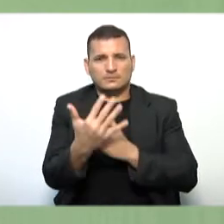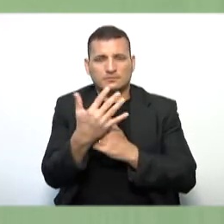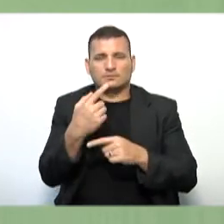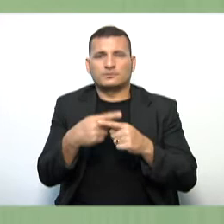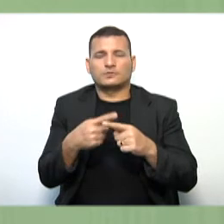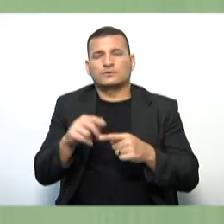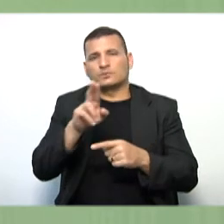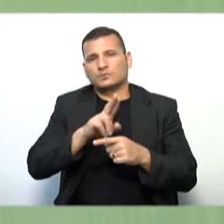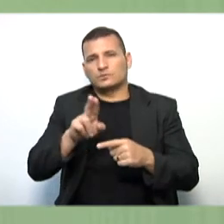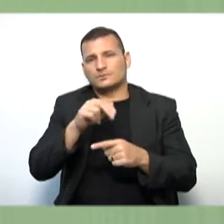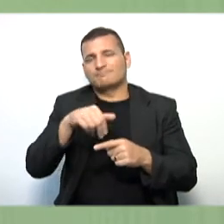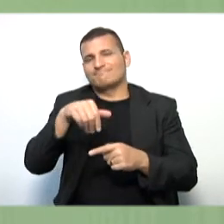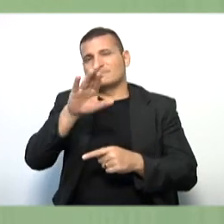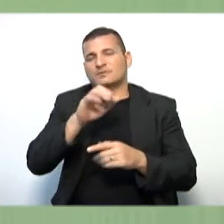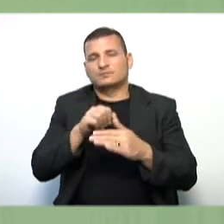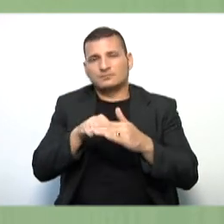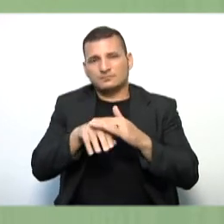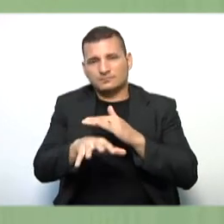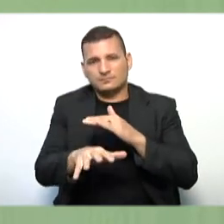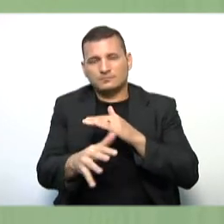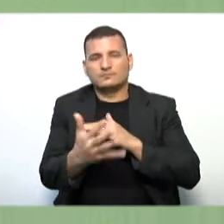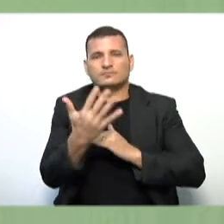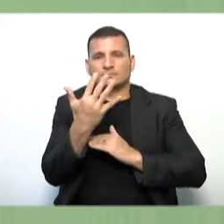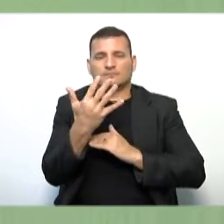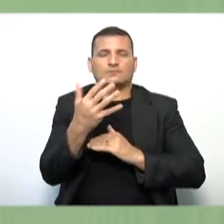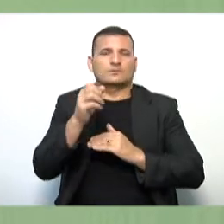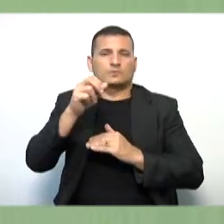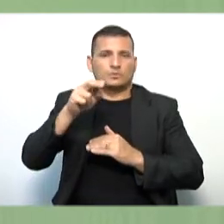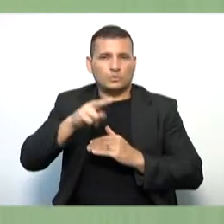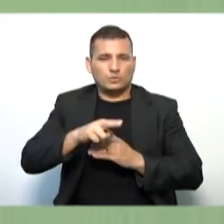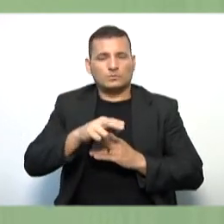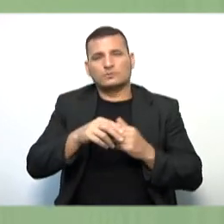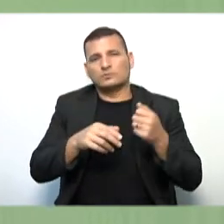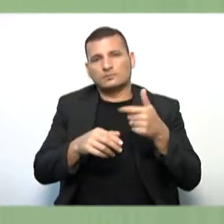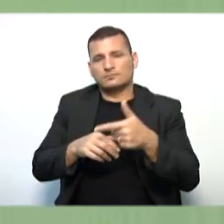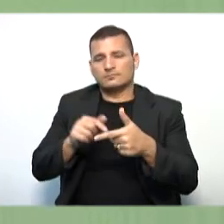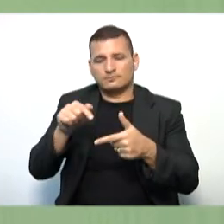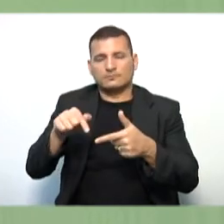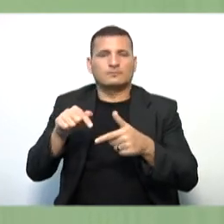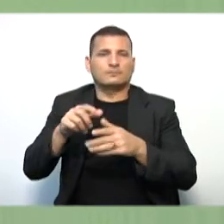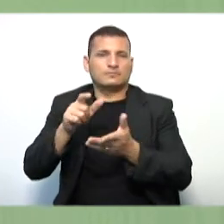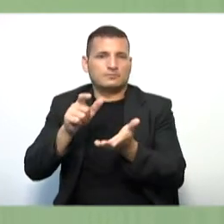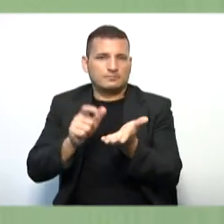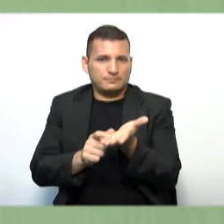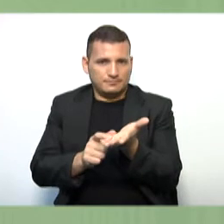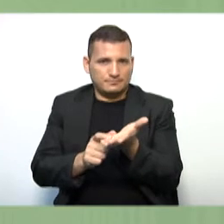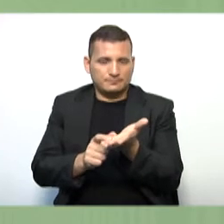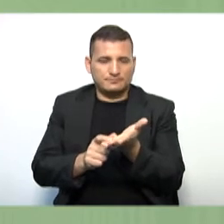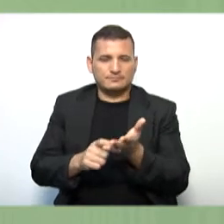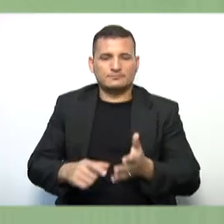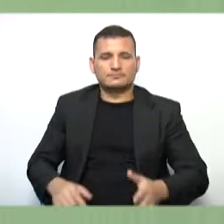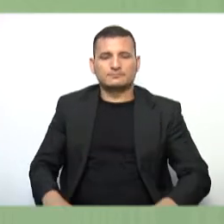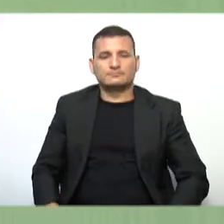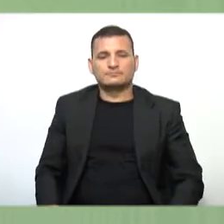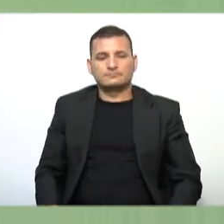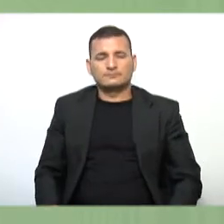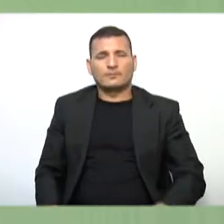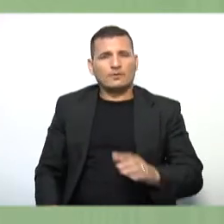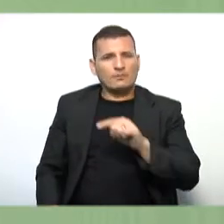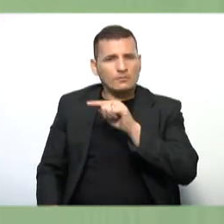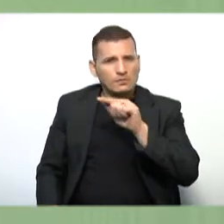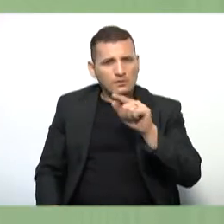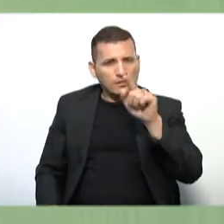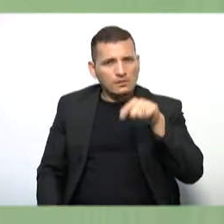ele usa mais recursos de entrada e saída do que de processador propriamente dito. E esses processos, eles